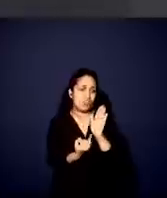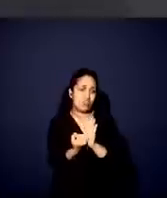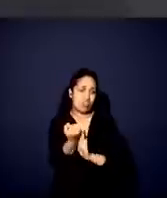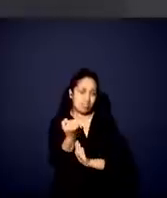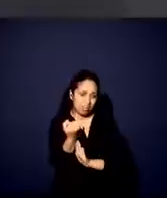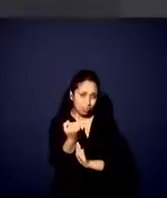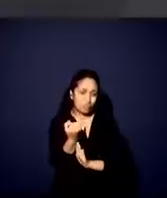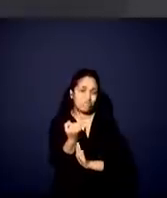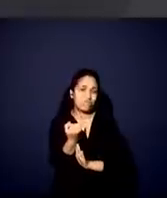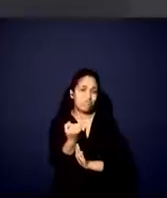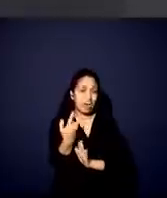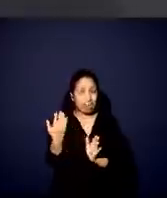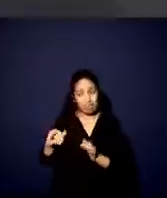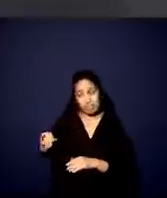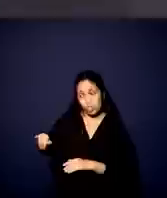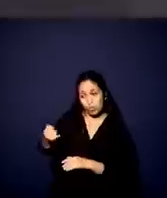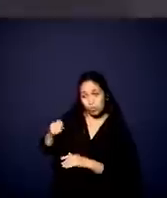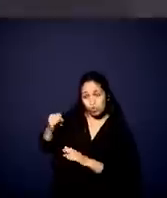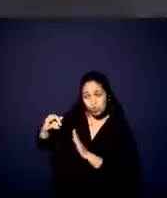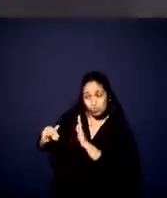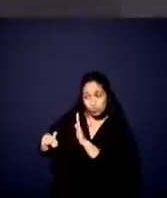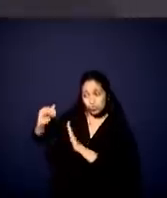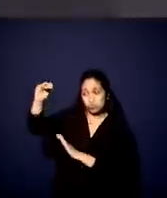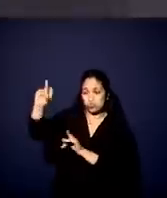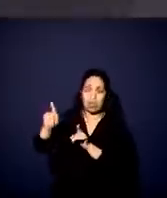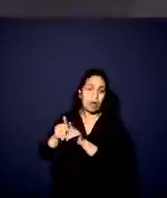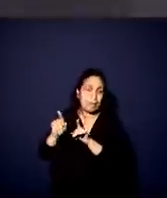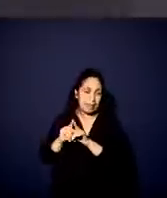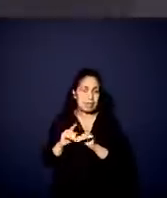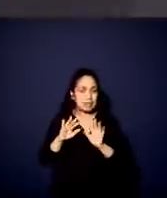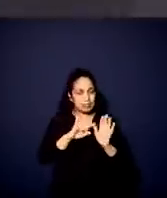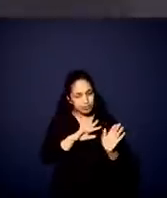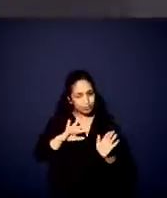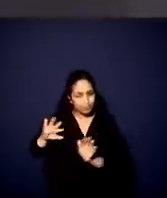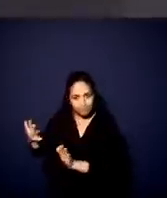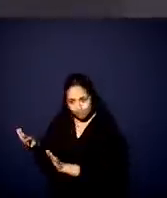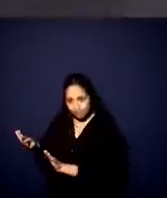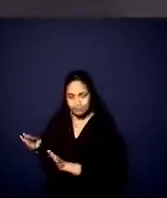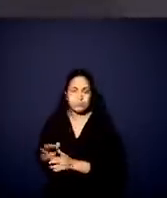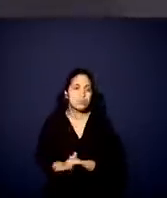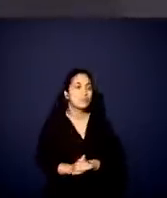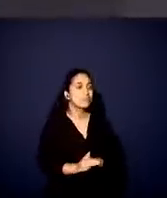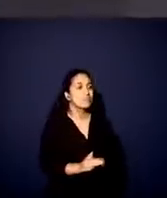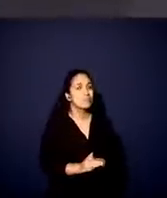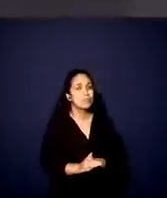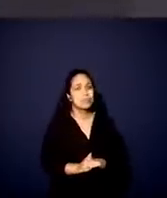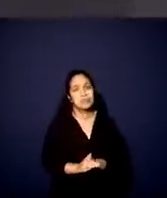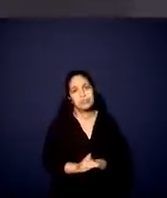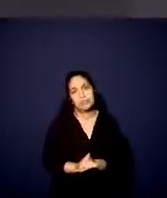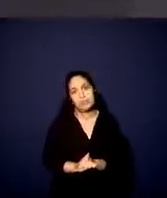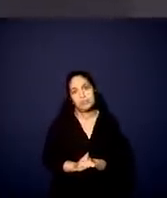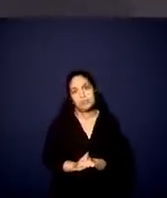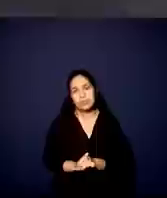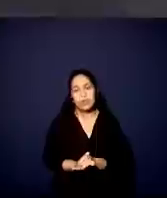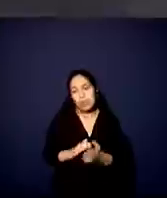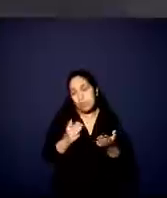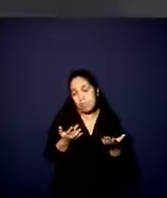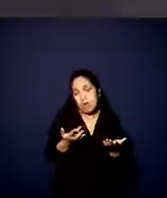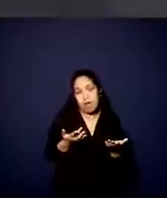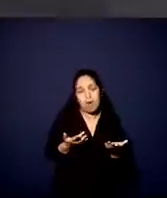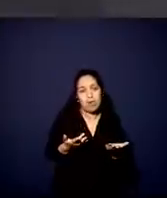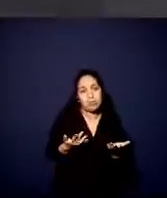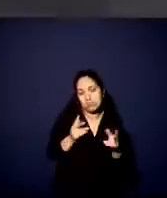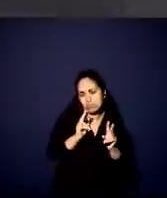acabaria tendo que subir os juros tá então mas desconsiderando esse cenários onde você teria eh eh uma maior